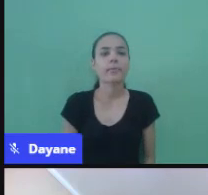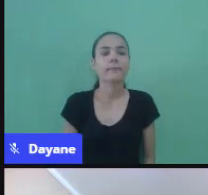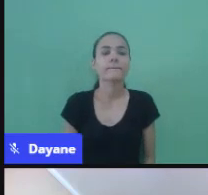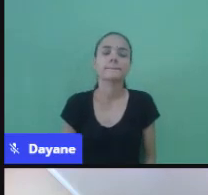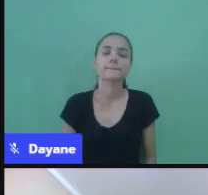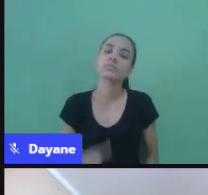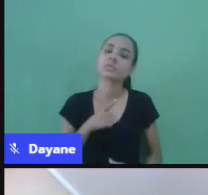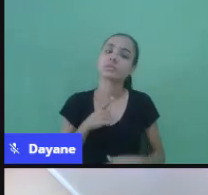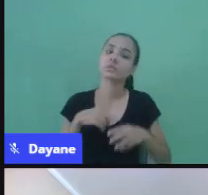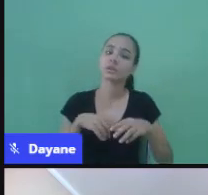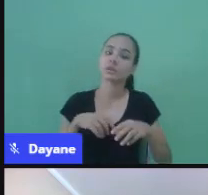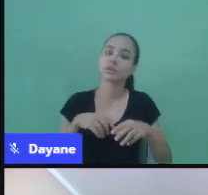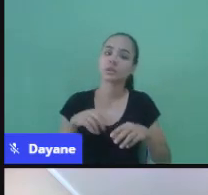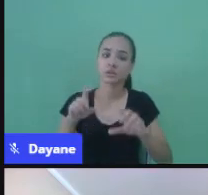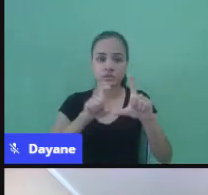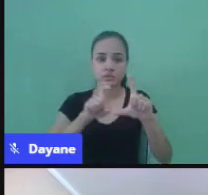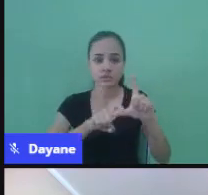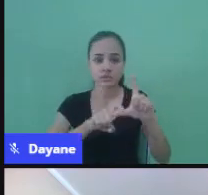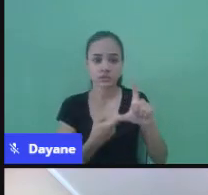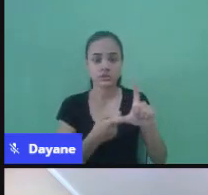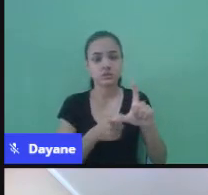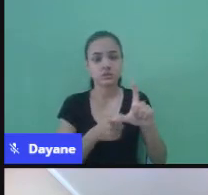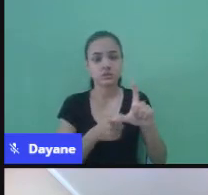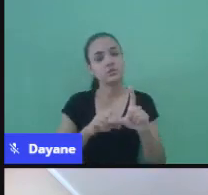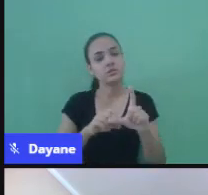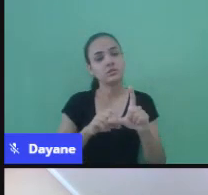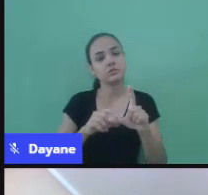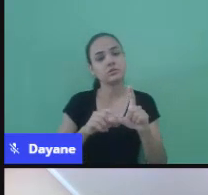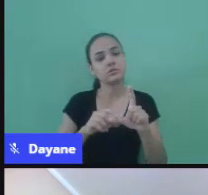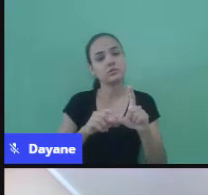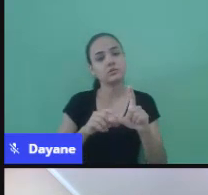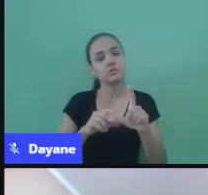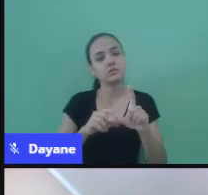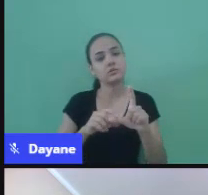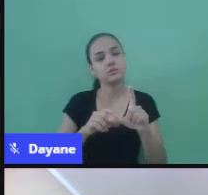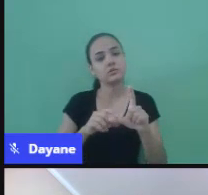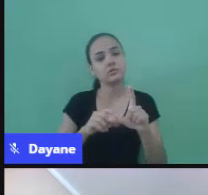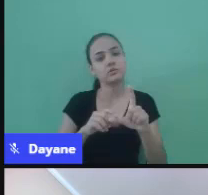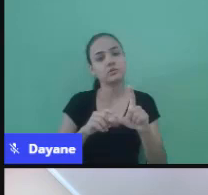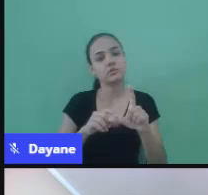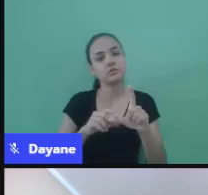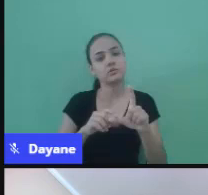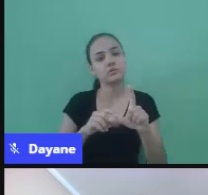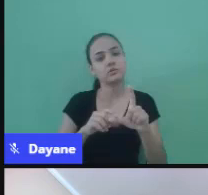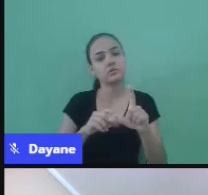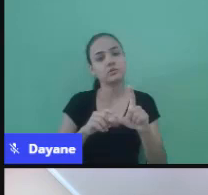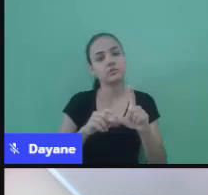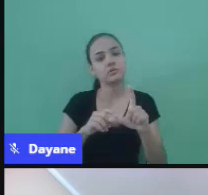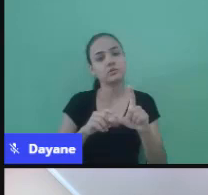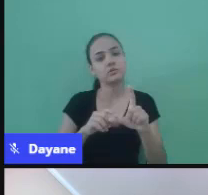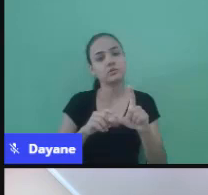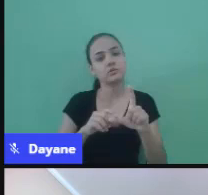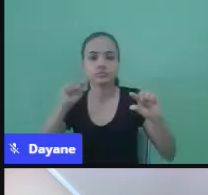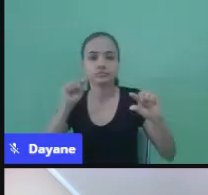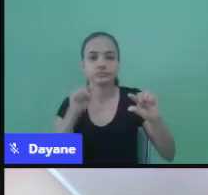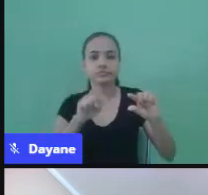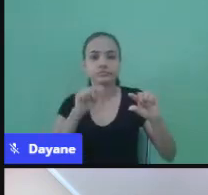Facebook na página de cima. Essa daí é só a avaliação para vocês ajudarem a gente sobre as atividades.